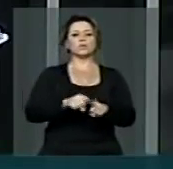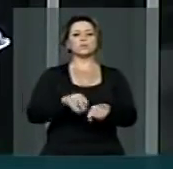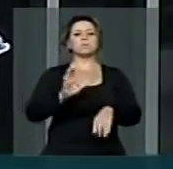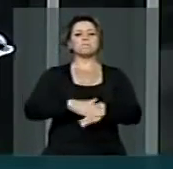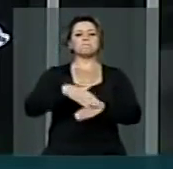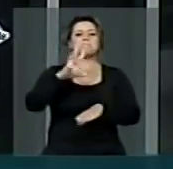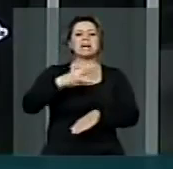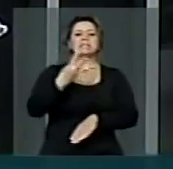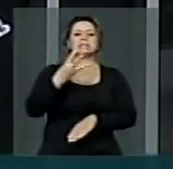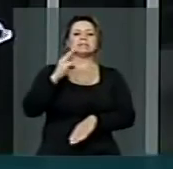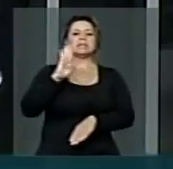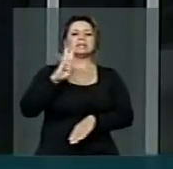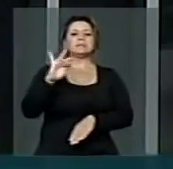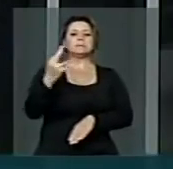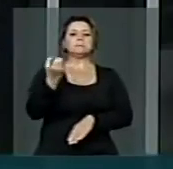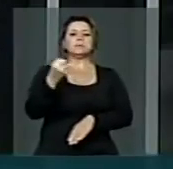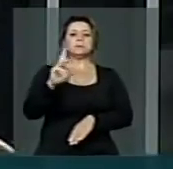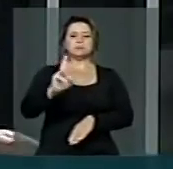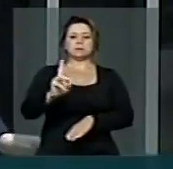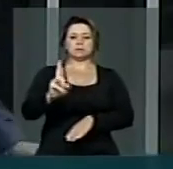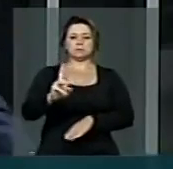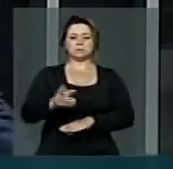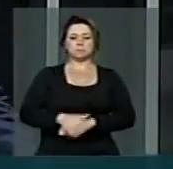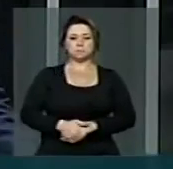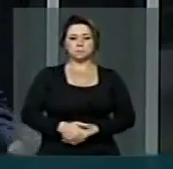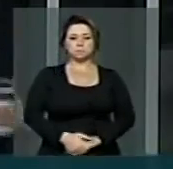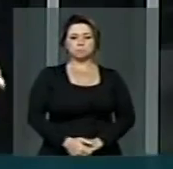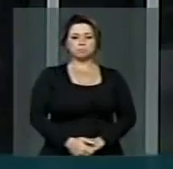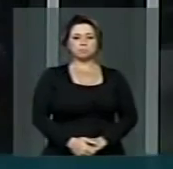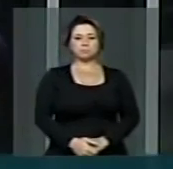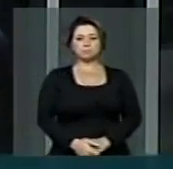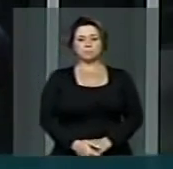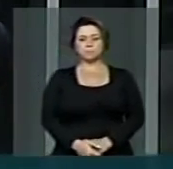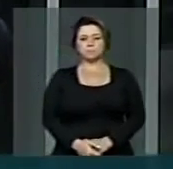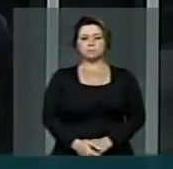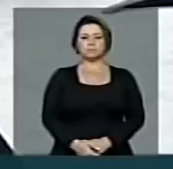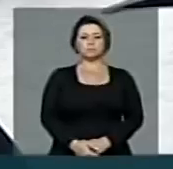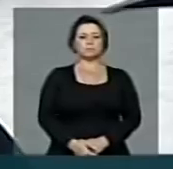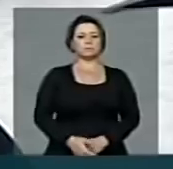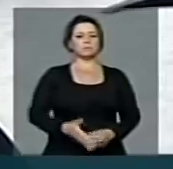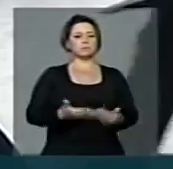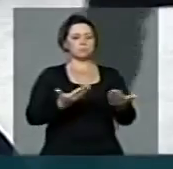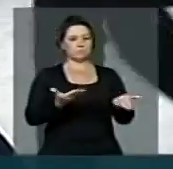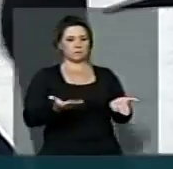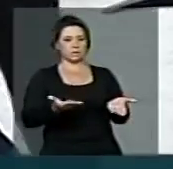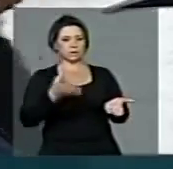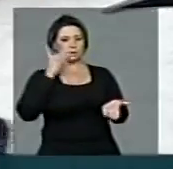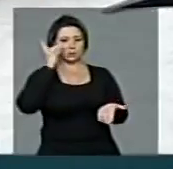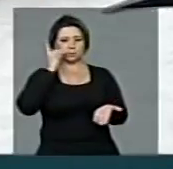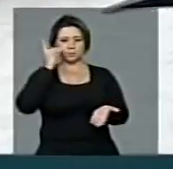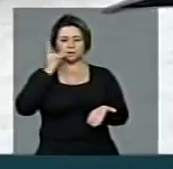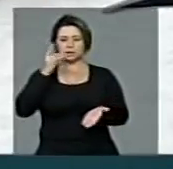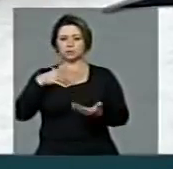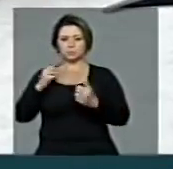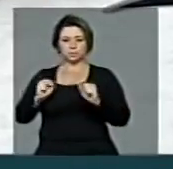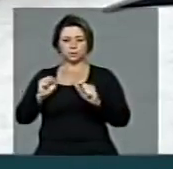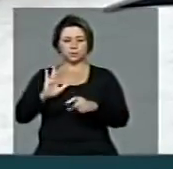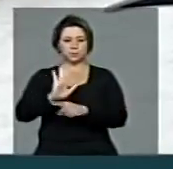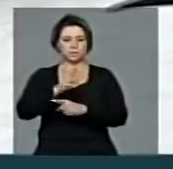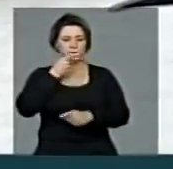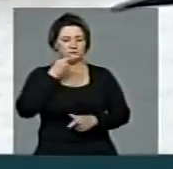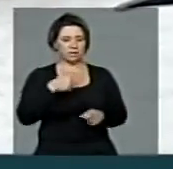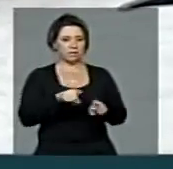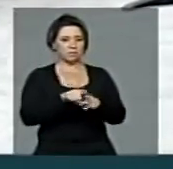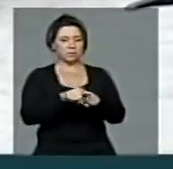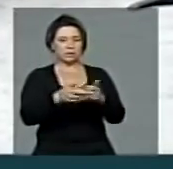3 bilhões de reais. Senhor deputado, pode me conceder uma parte? É com